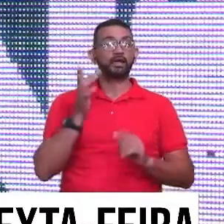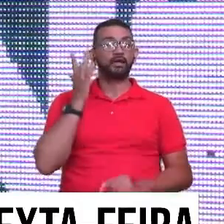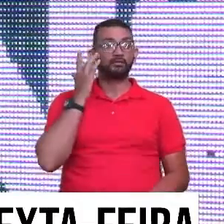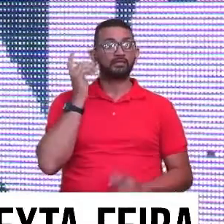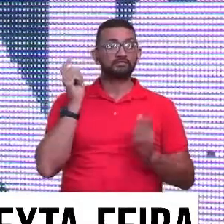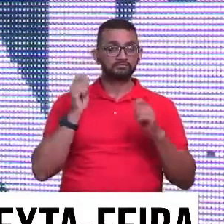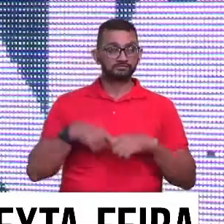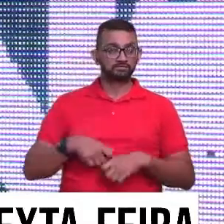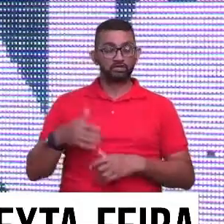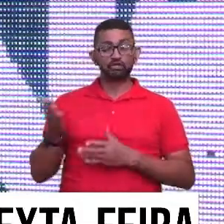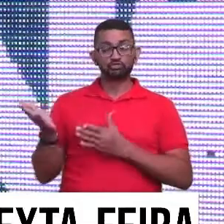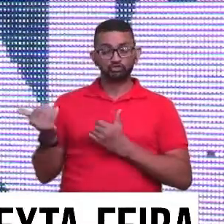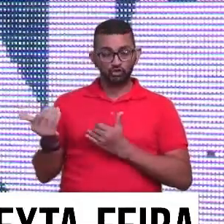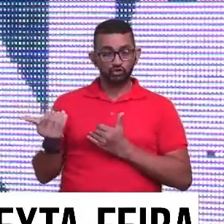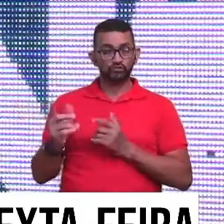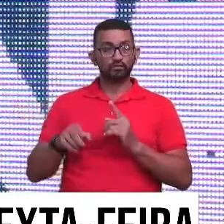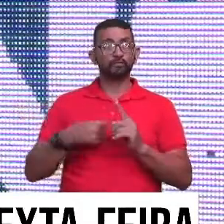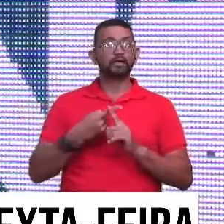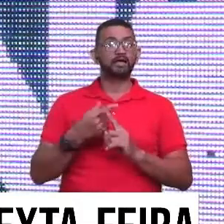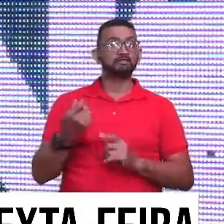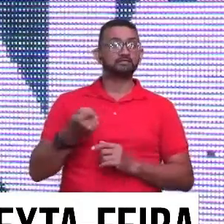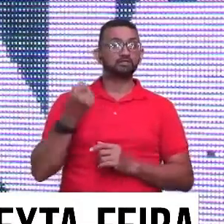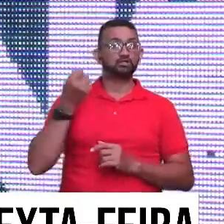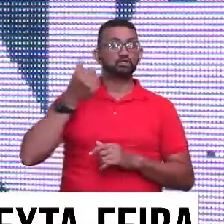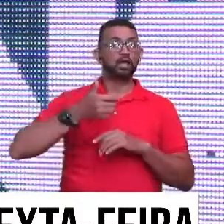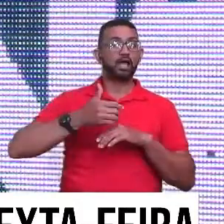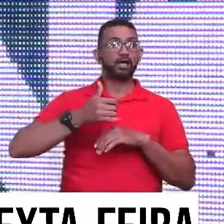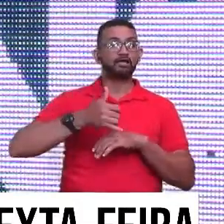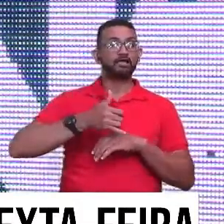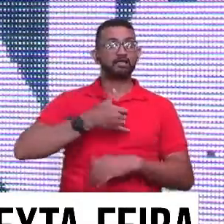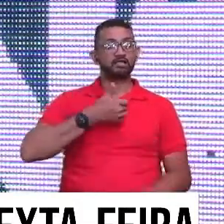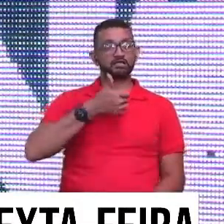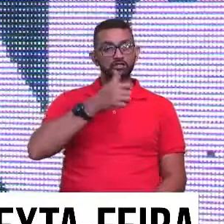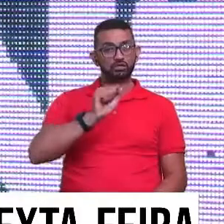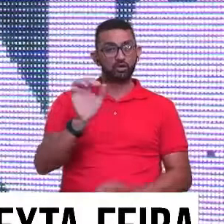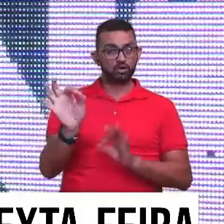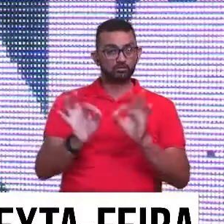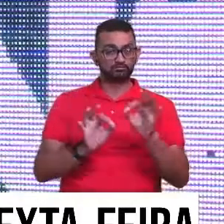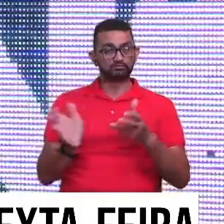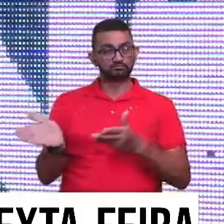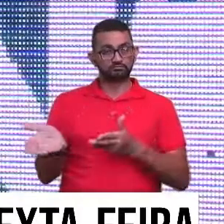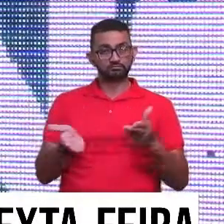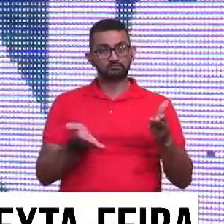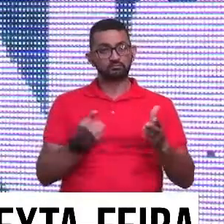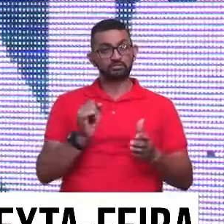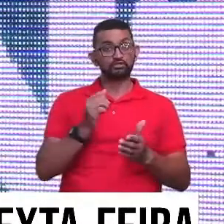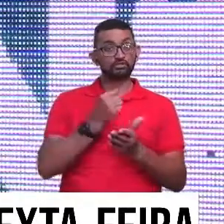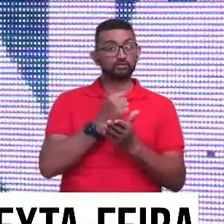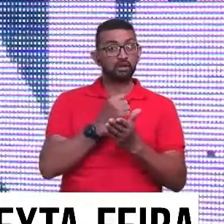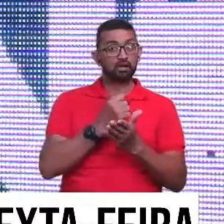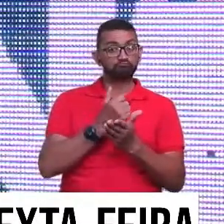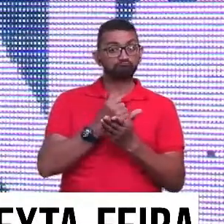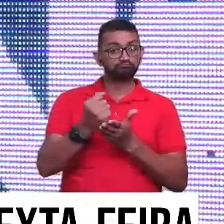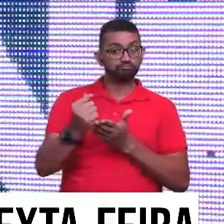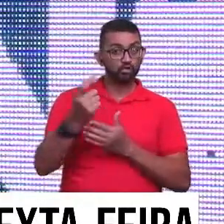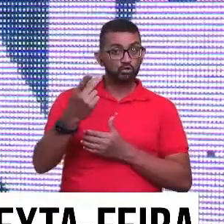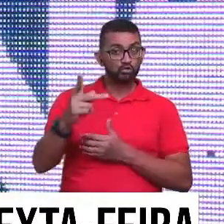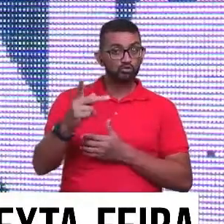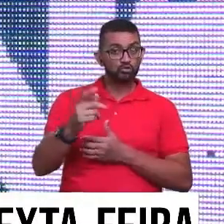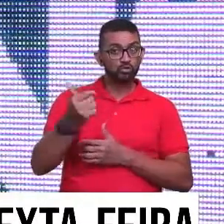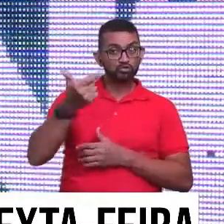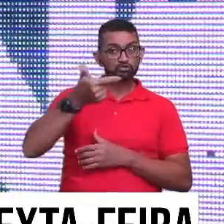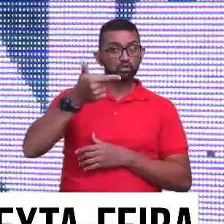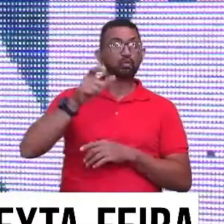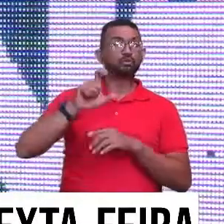vacinação só que amanhã vai poder vacinar adolescentes e adultos Então se Organize vá Lembrando que se já passou a